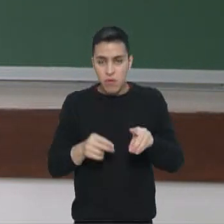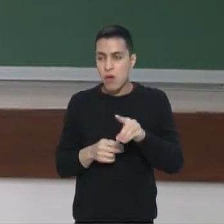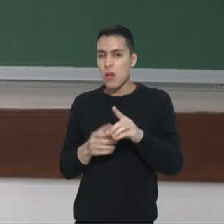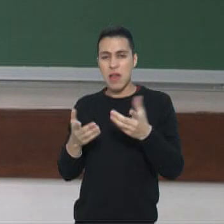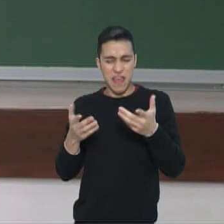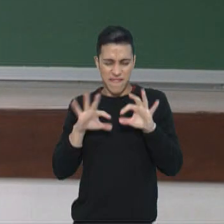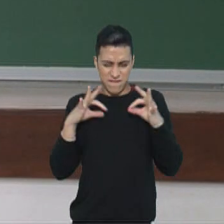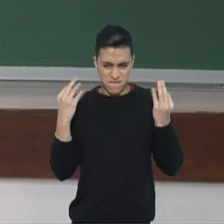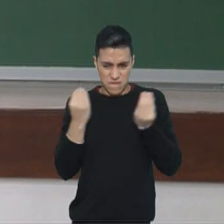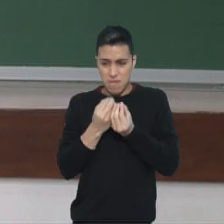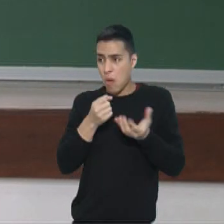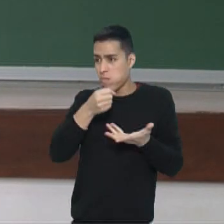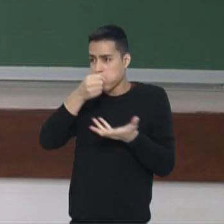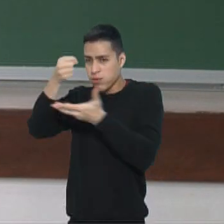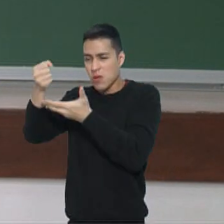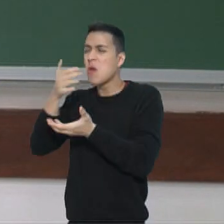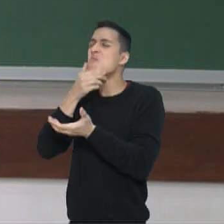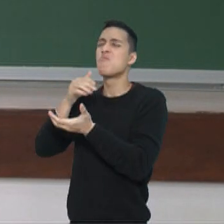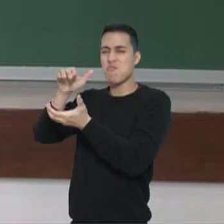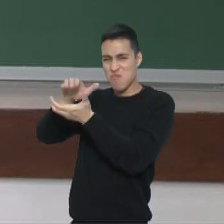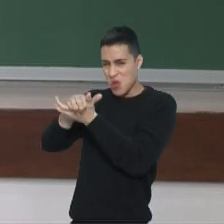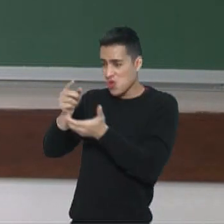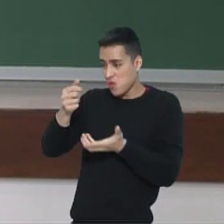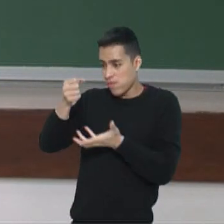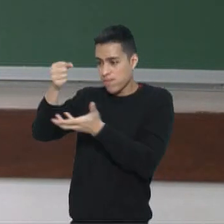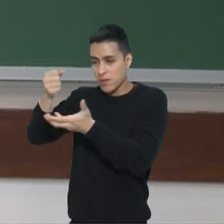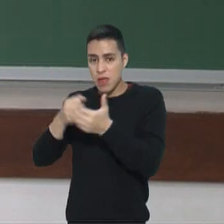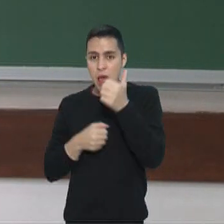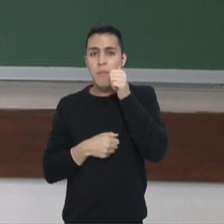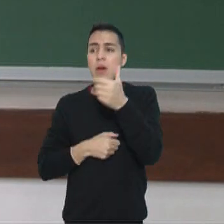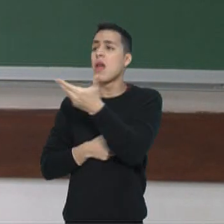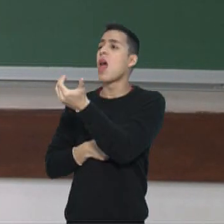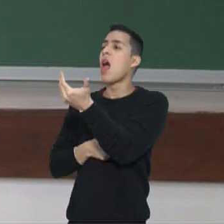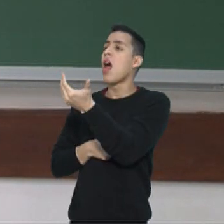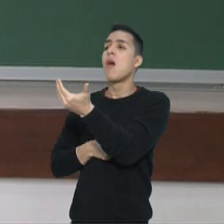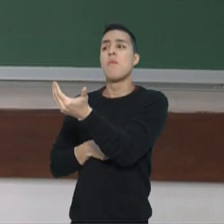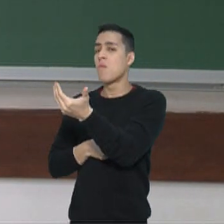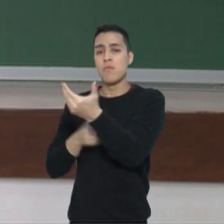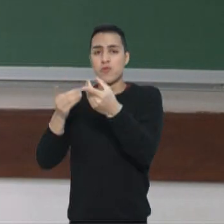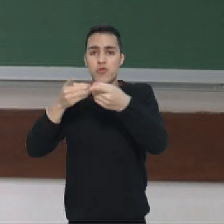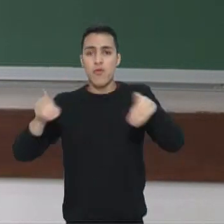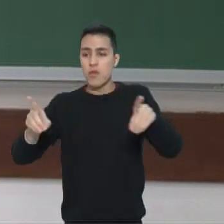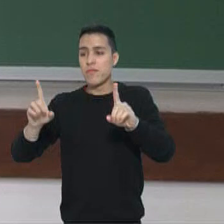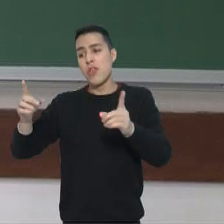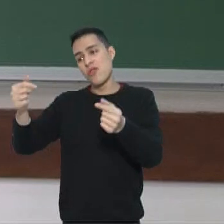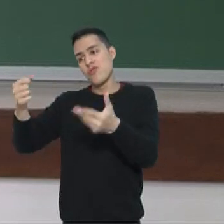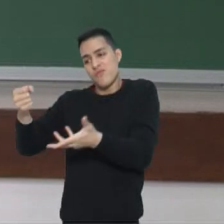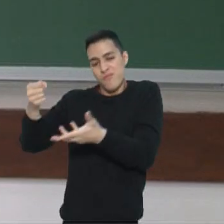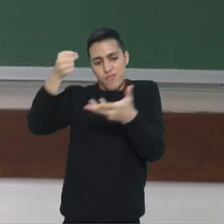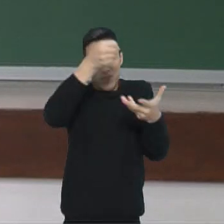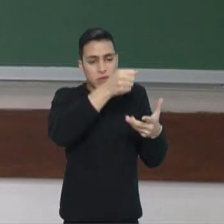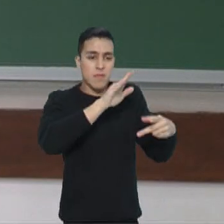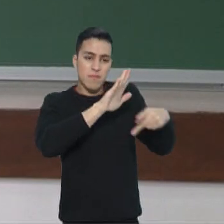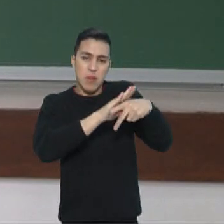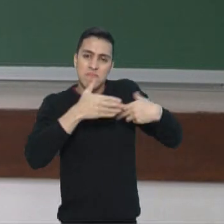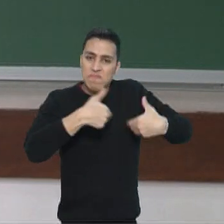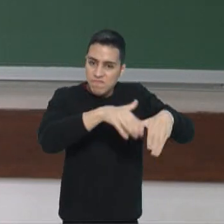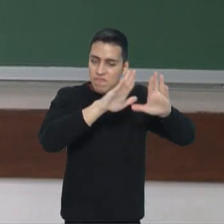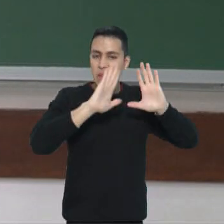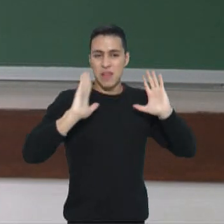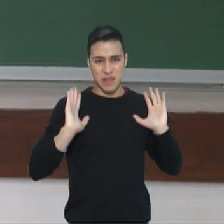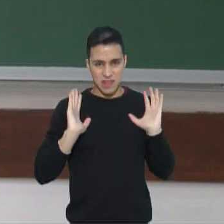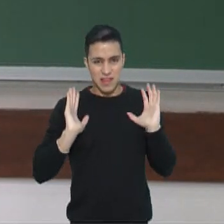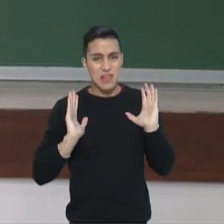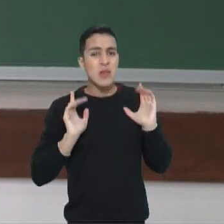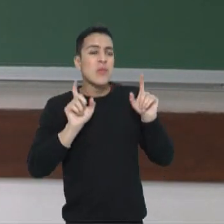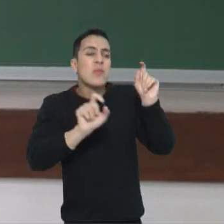tinha, a família que deu aquele dote para o marido, a mulher poderia reaver o seu dote e ficar com ela novamente. Então,